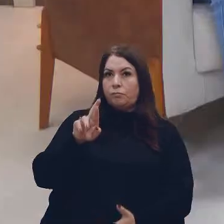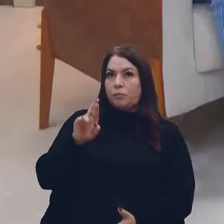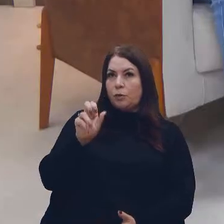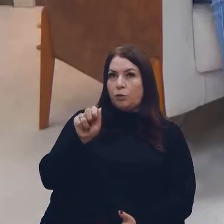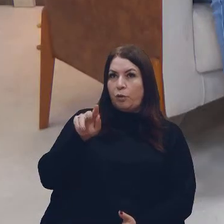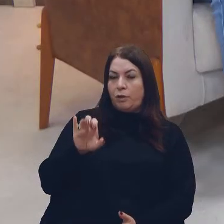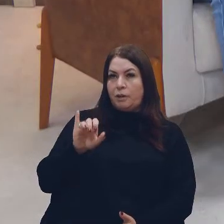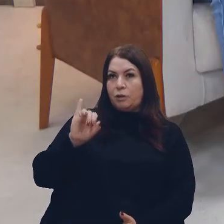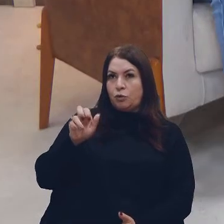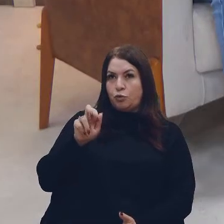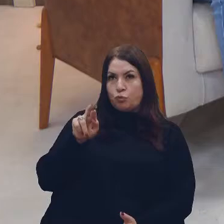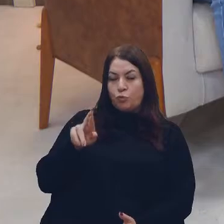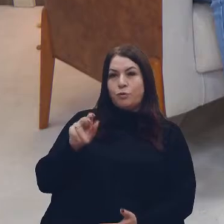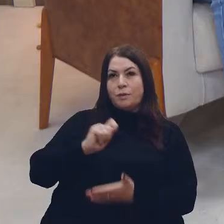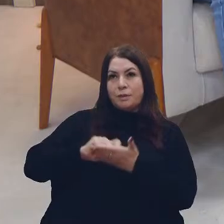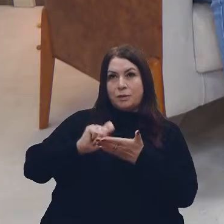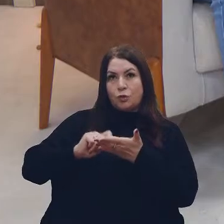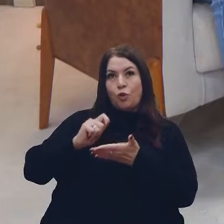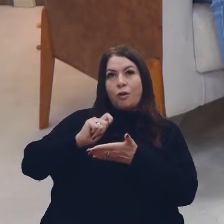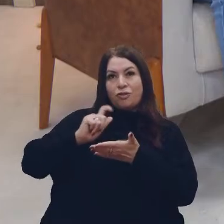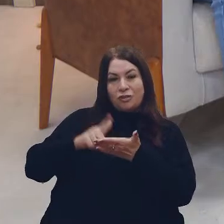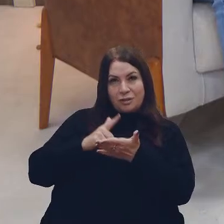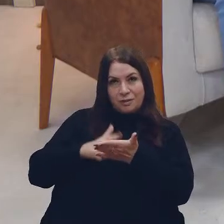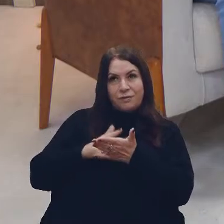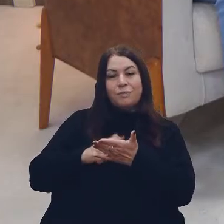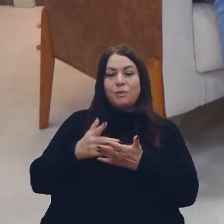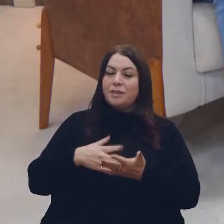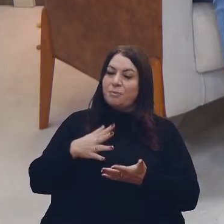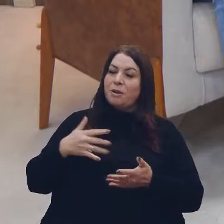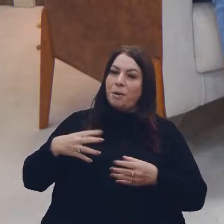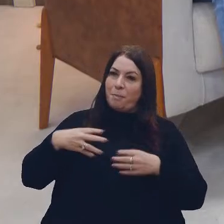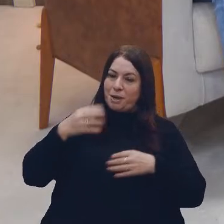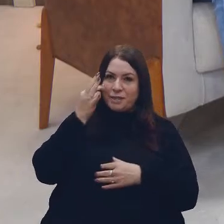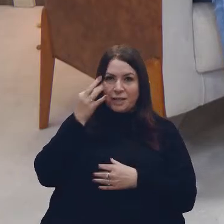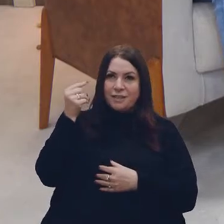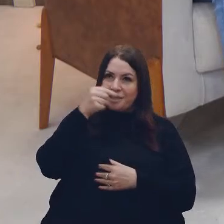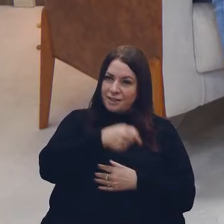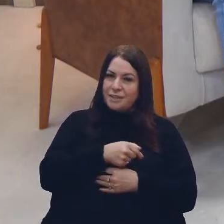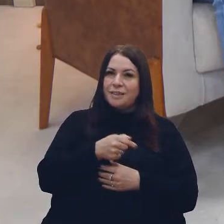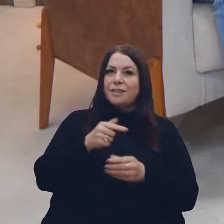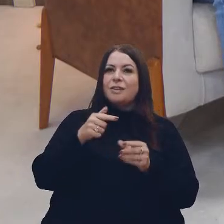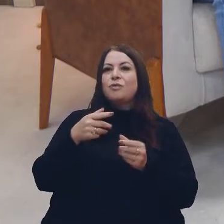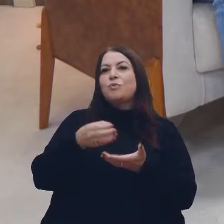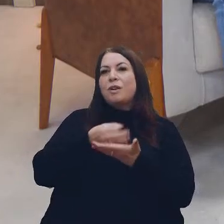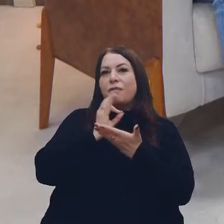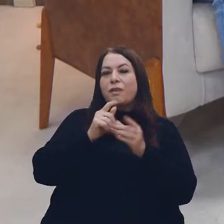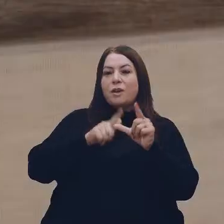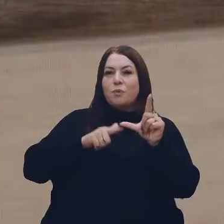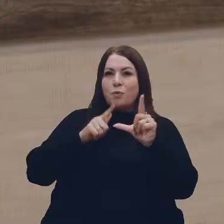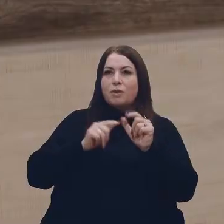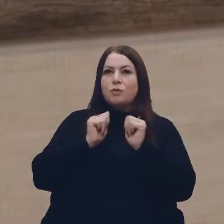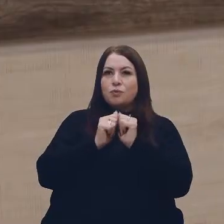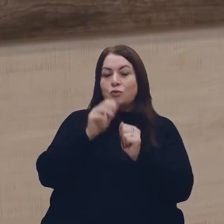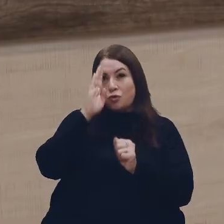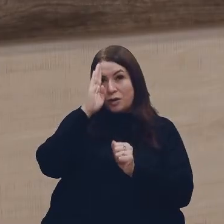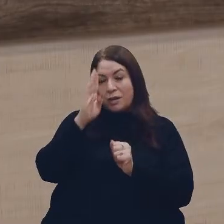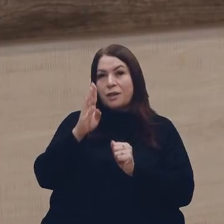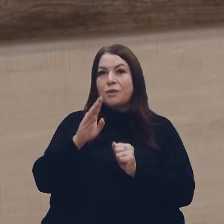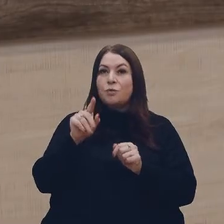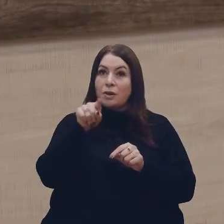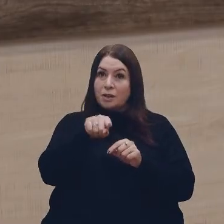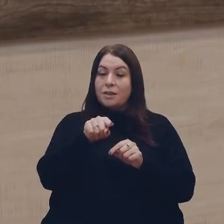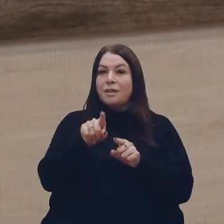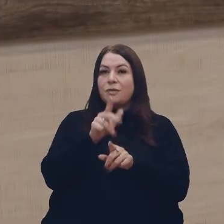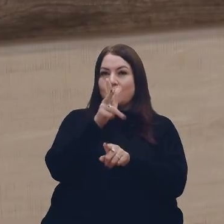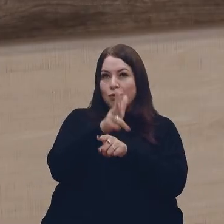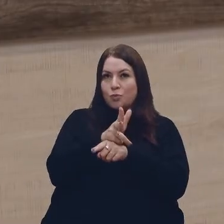Júnior, escritor, que nos brinda com a sua presença aqui nessa transmissão ao vivo do Café com Letras, direto do estúdio da TV Câmara